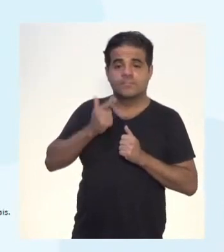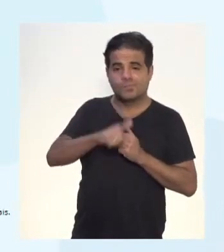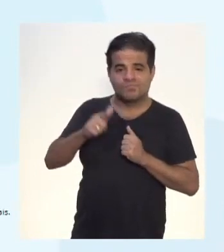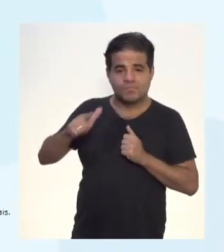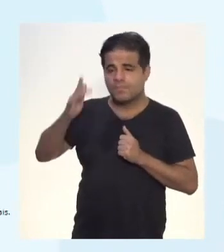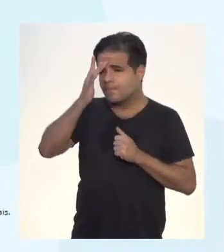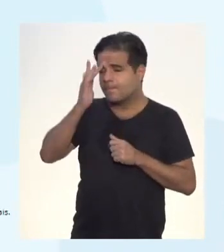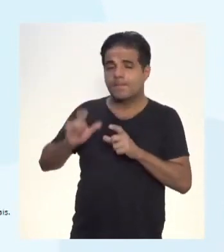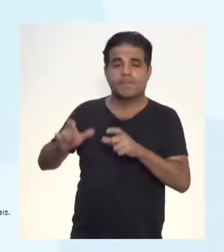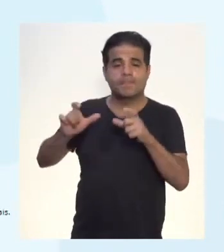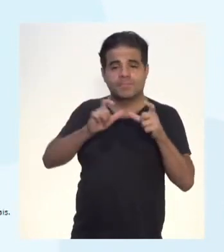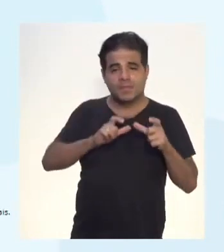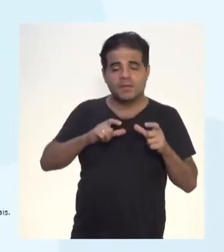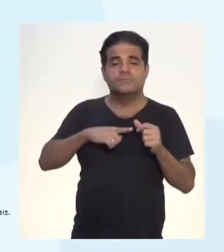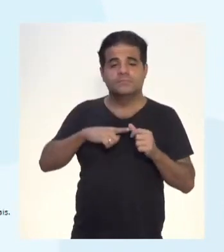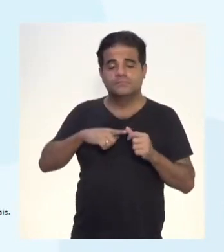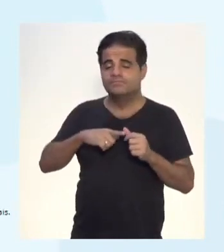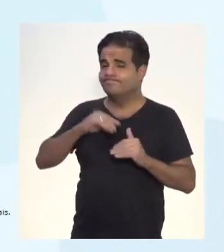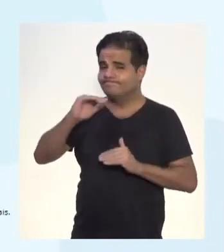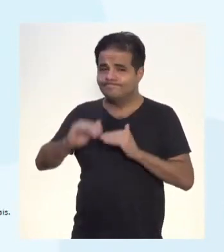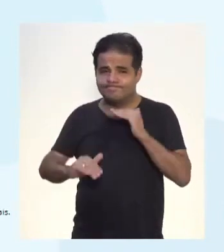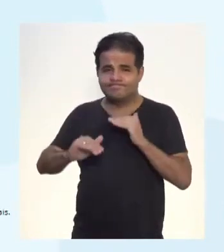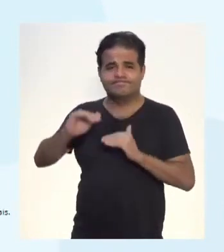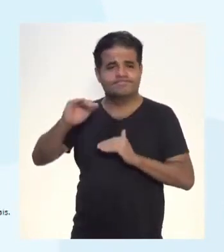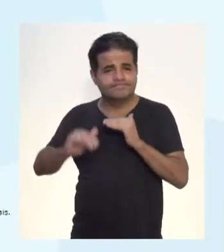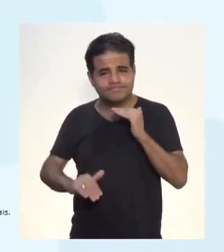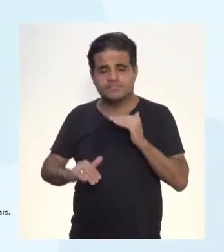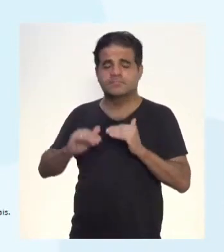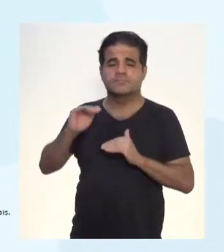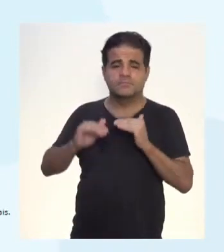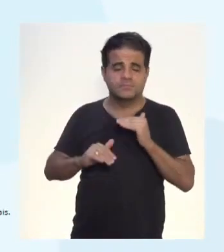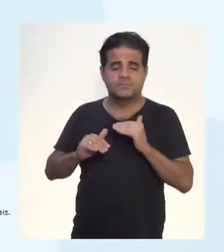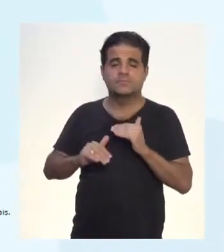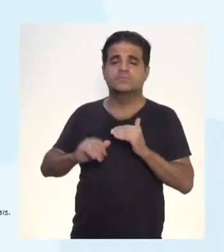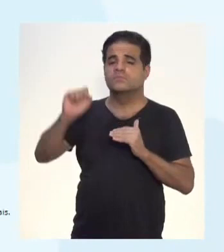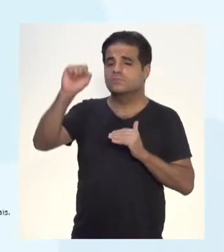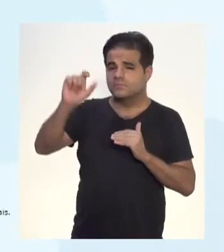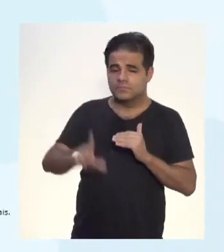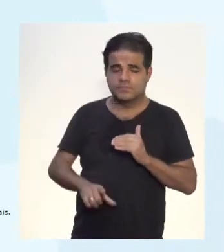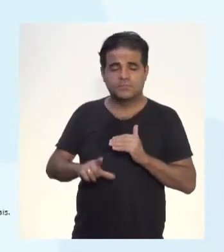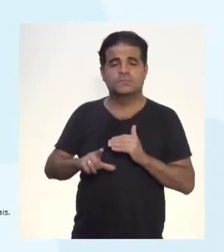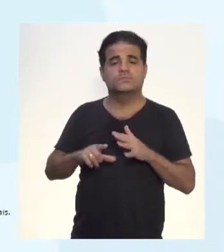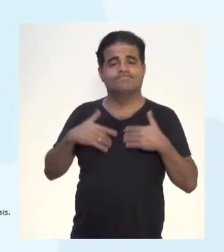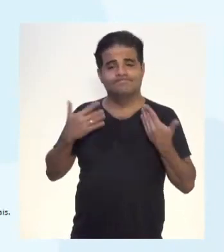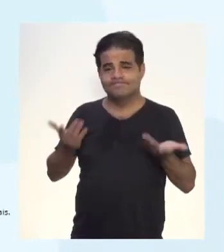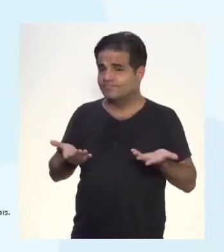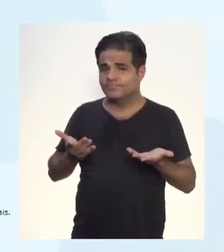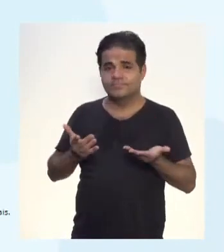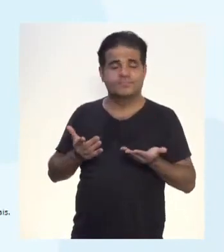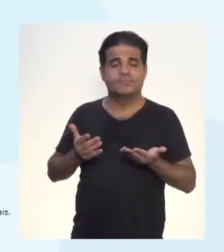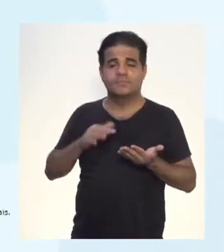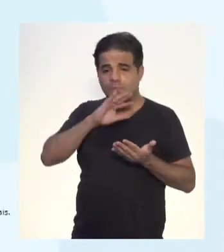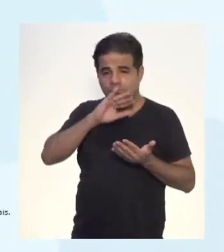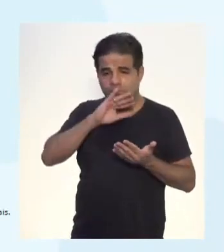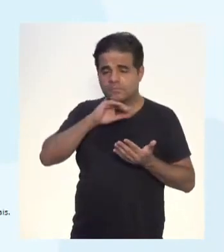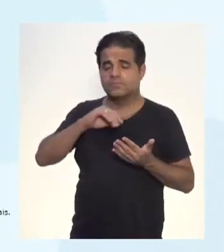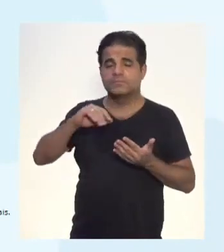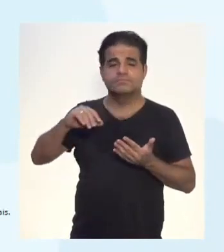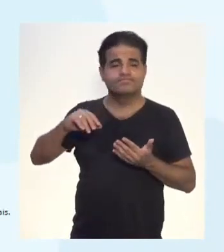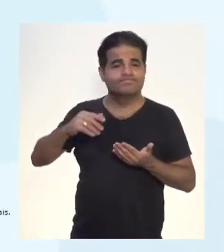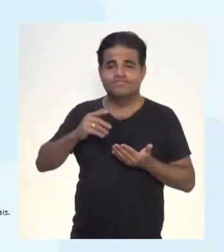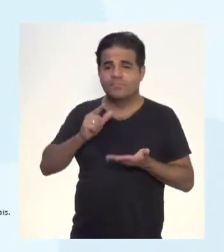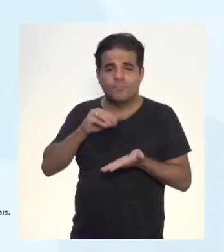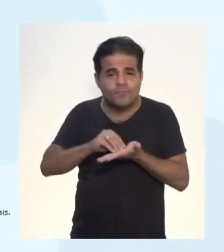outras regiões têm em discrepância à região sudeste. Em desvantagem. Em desvantagens. Em privação,